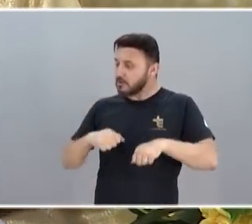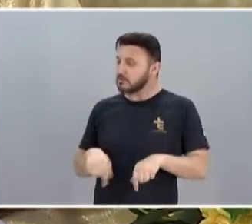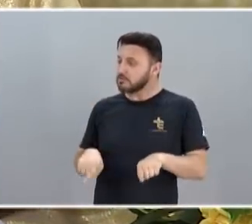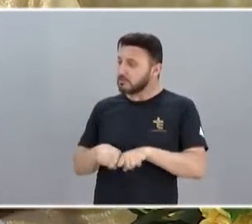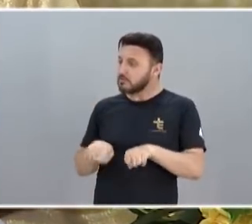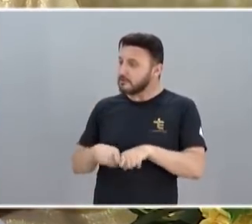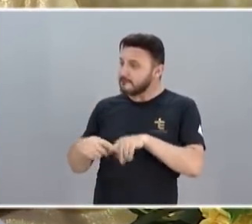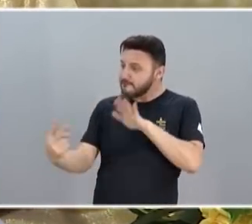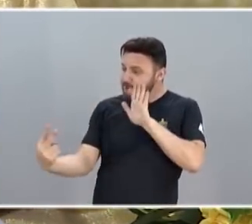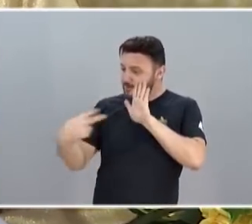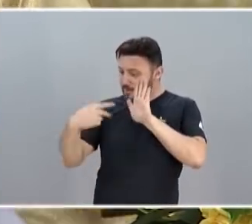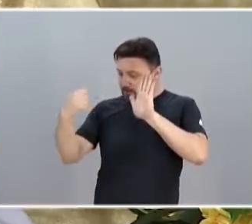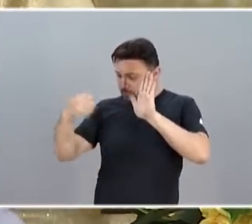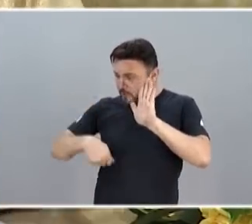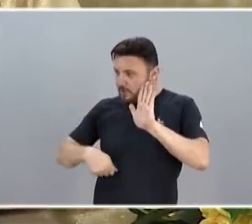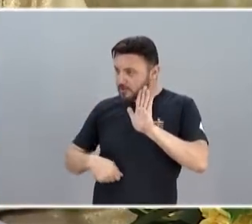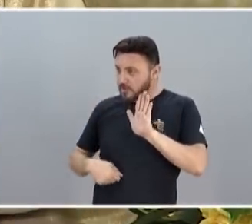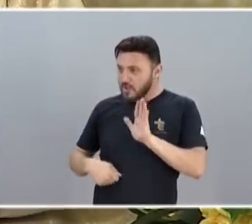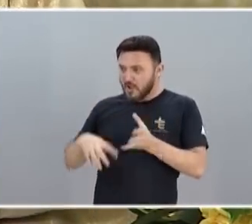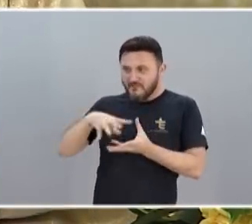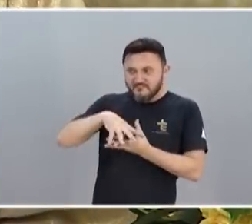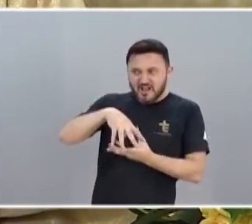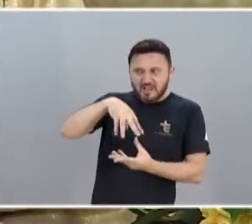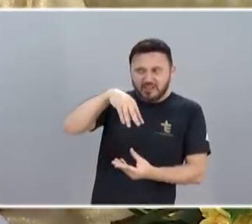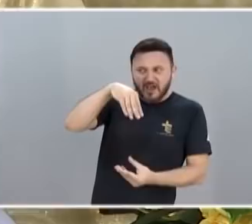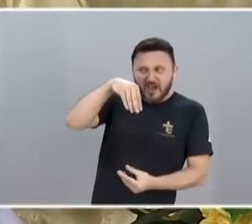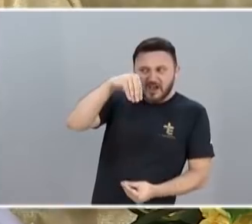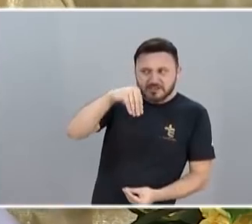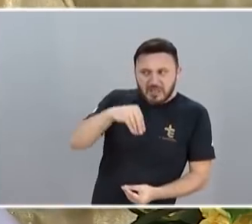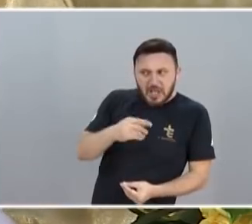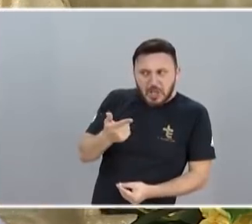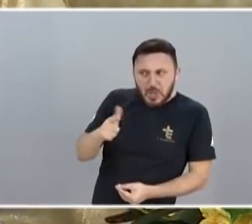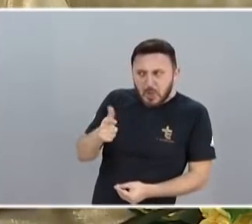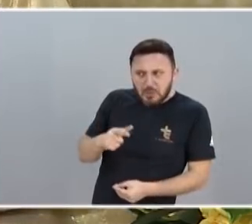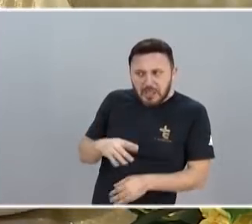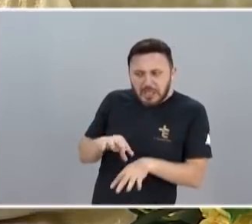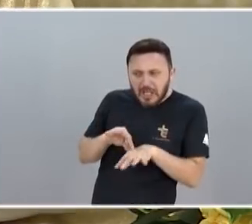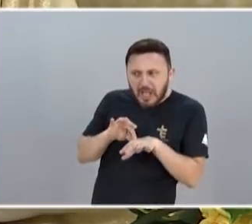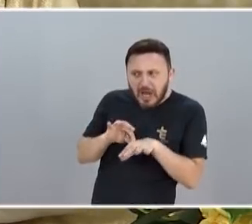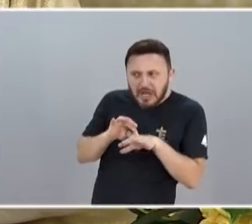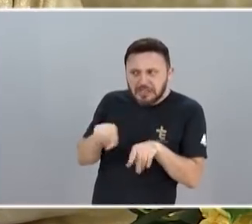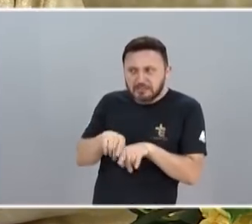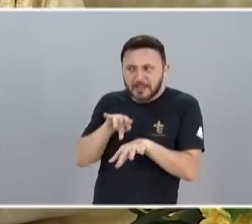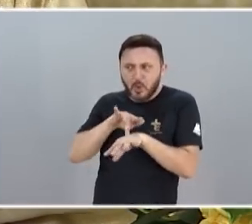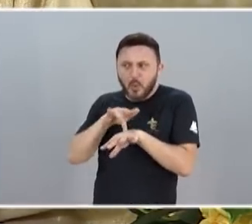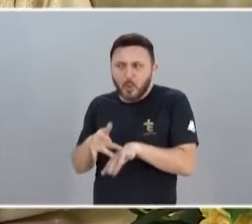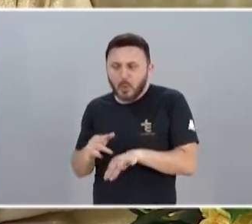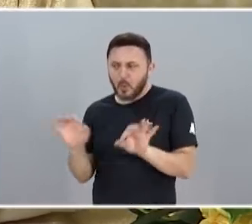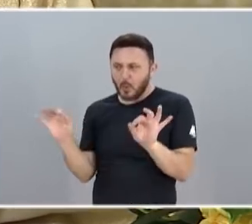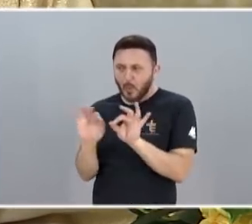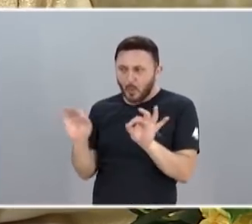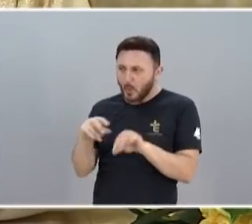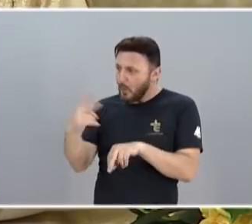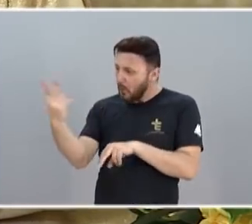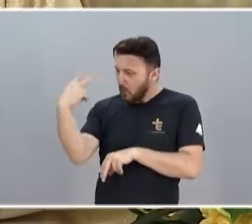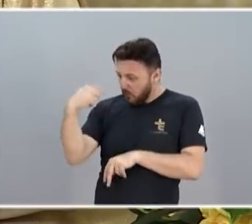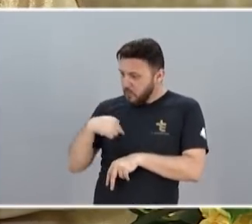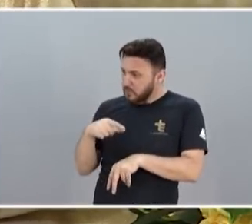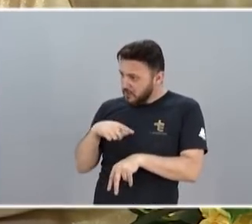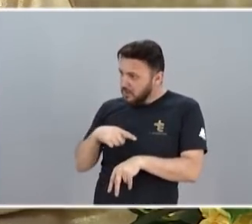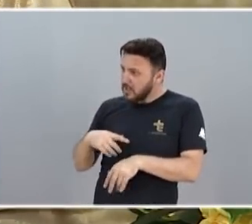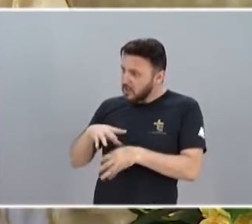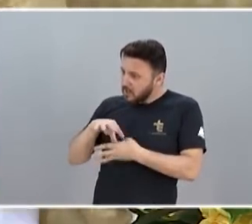vede, um fantasma, não tem carne nem ossos, como estáis vendo que eu